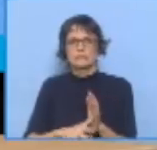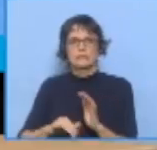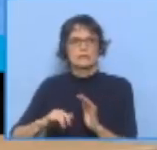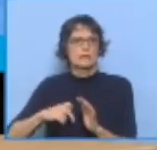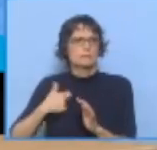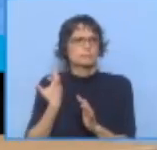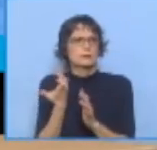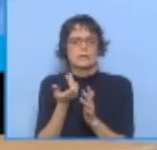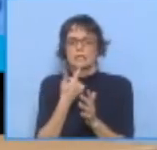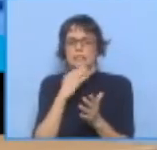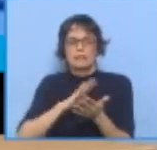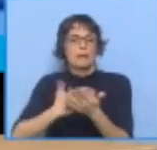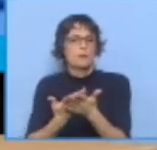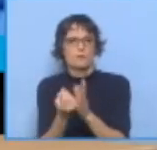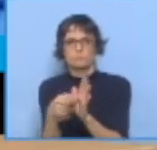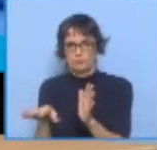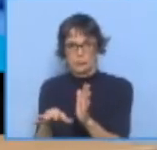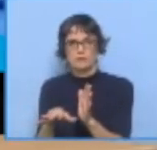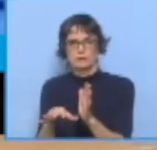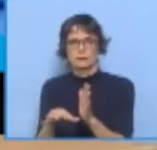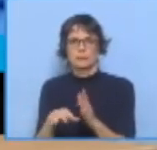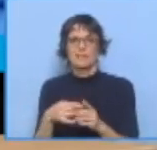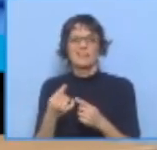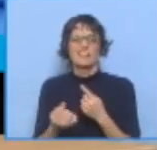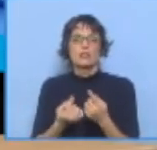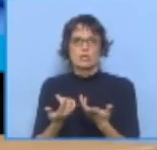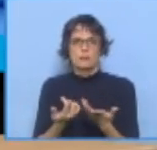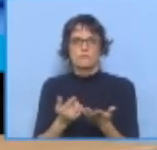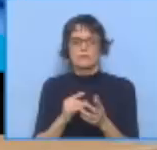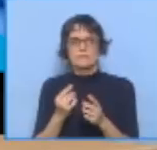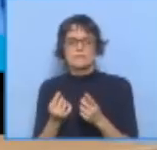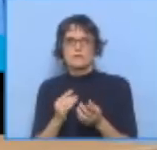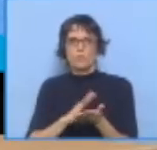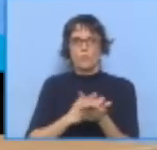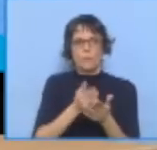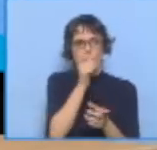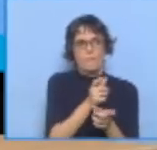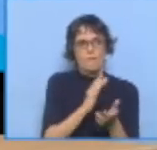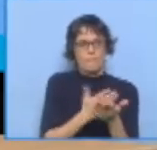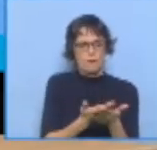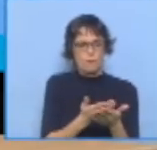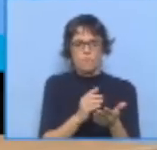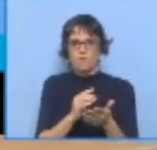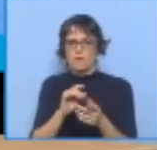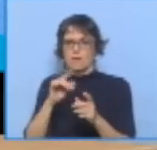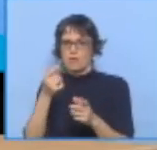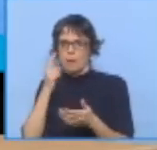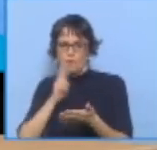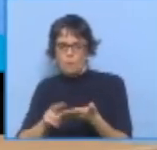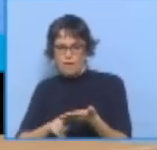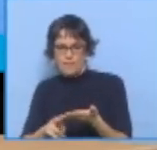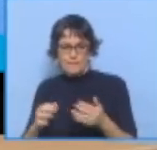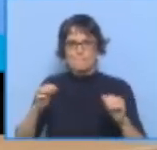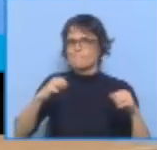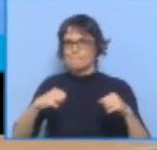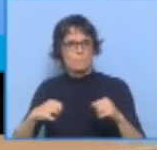muitas vezes, não há acordo, quer entre os tradutores, quer depois, naturalmente, entre os leitores, porque lhes parece que